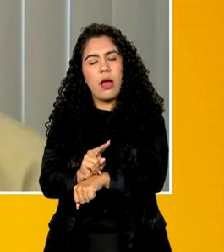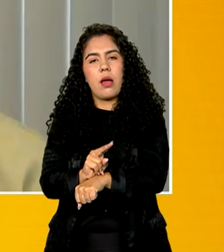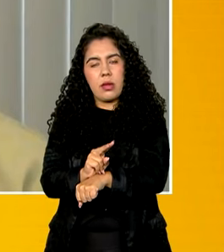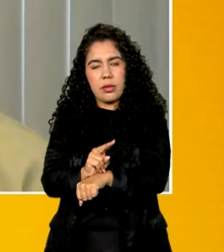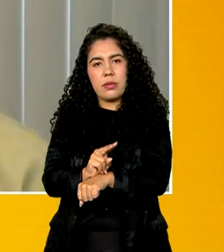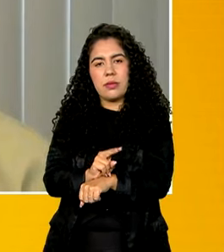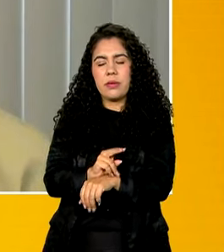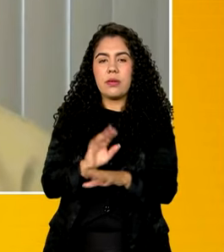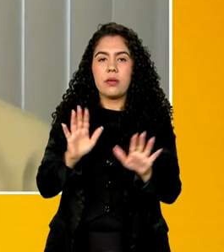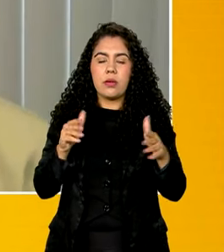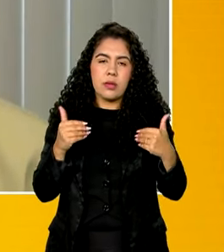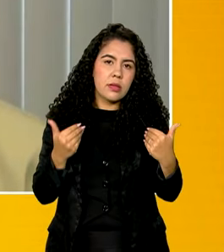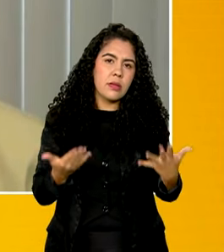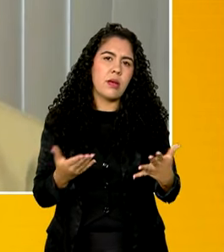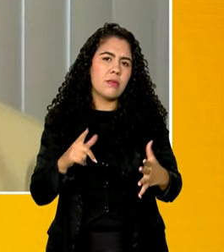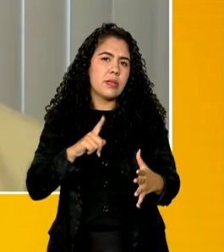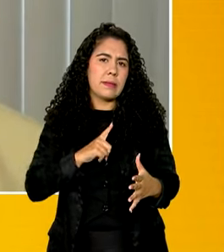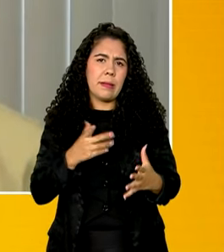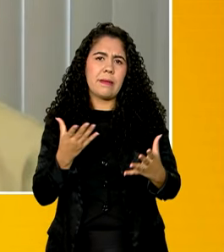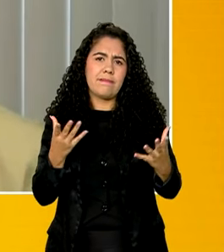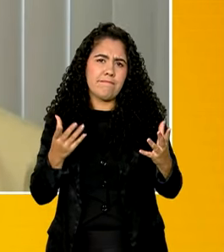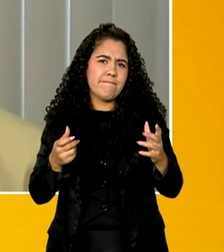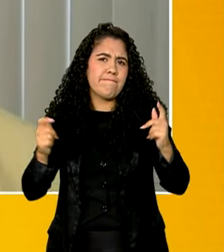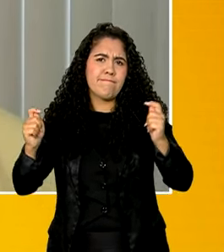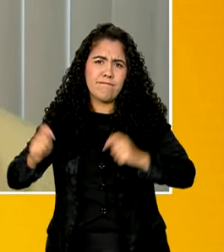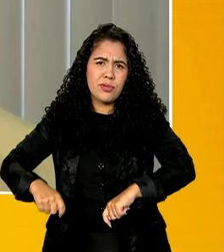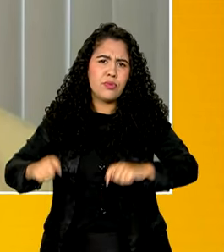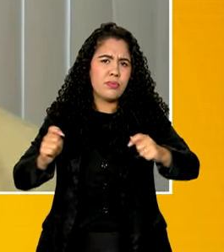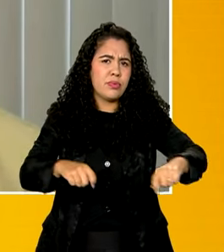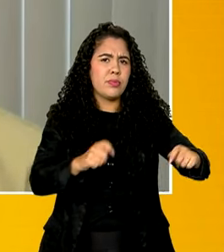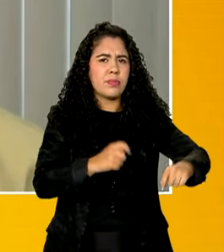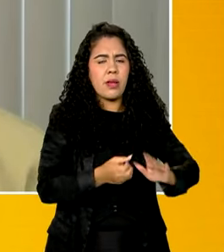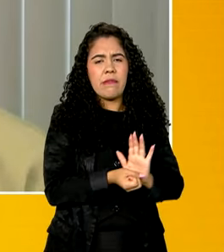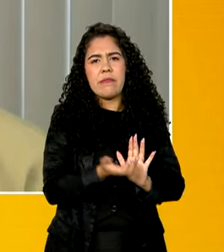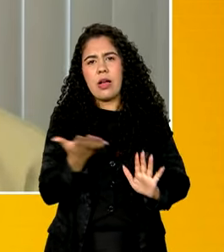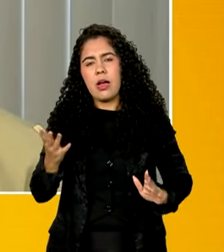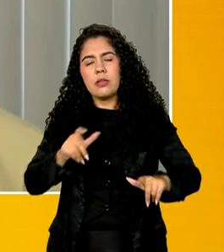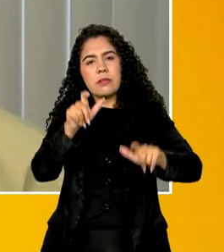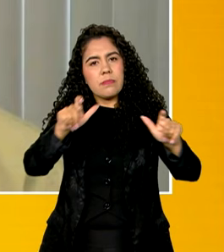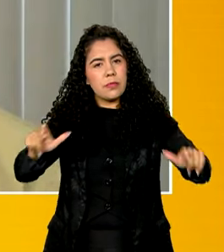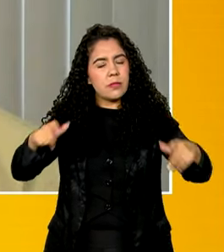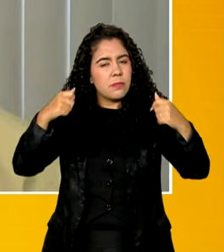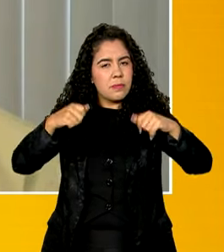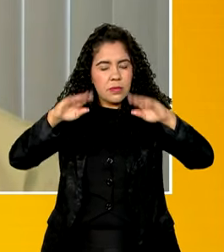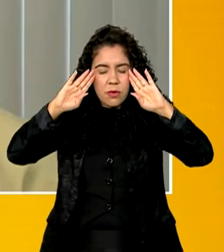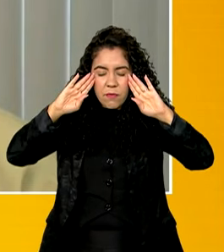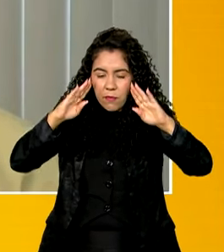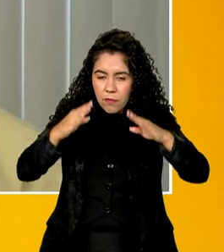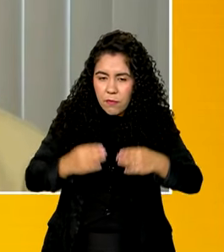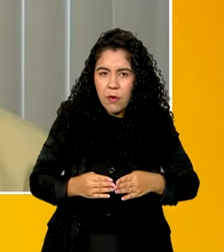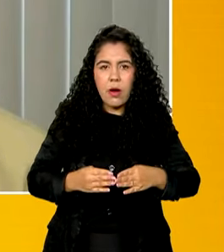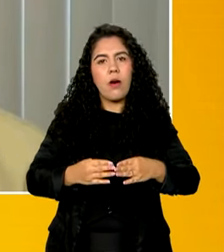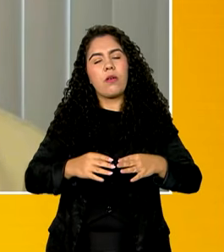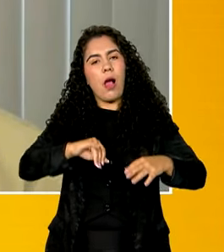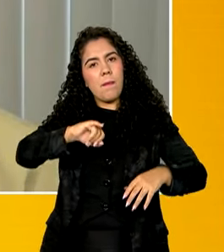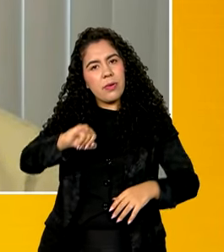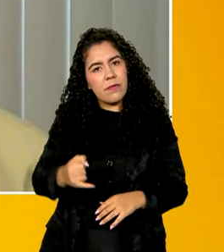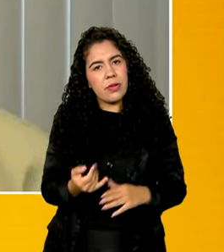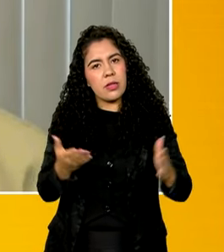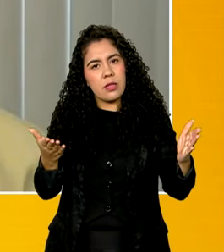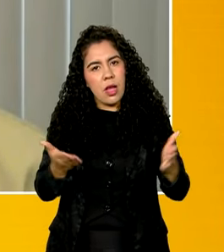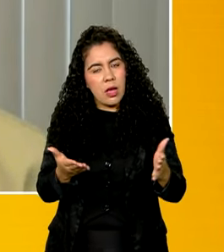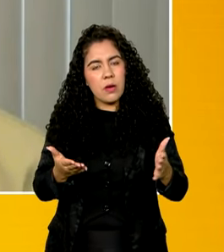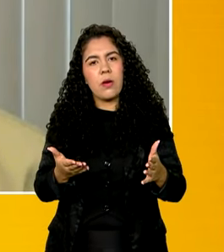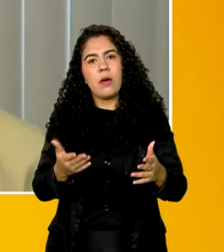Então, tem muita possibilidade. Eu acho que os candidatos têm que se dedicar, aproveitar esse momento aí até o dia